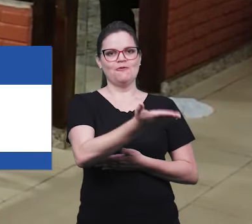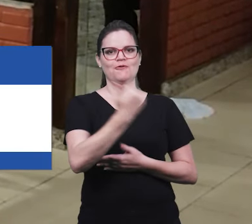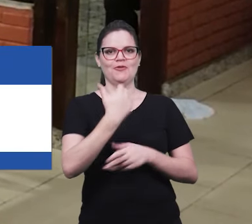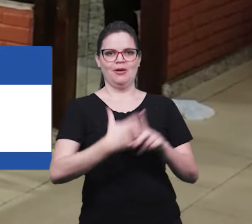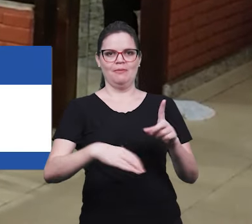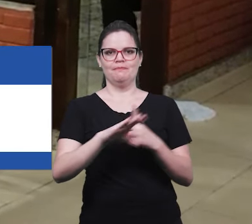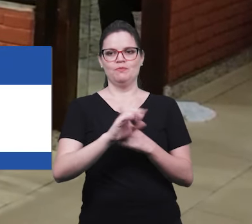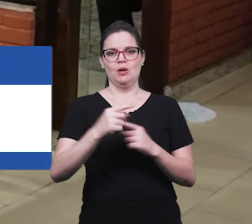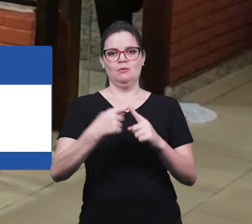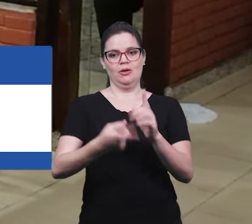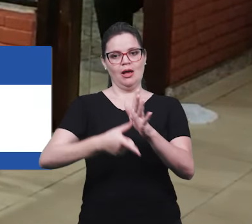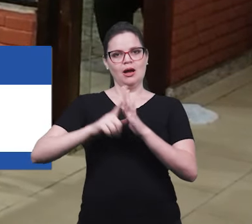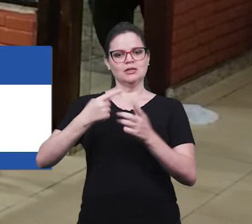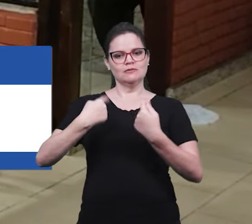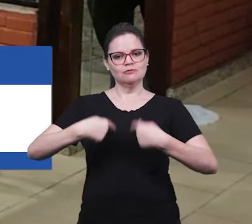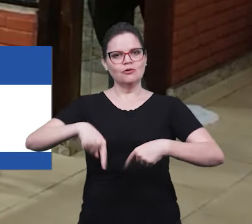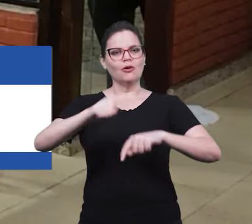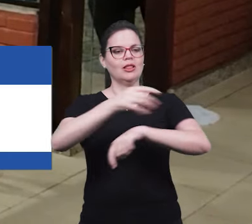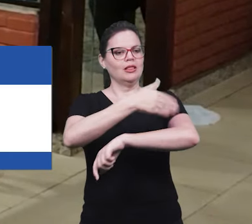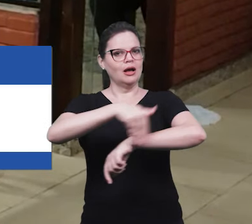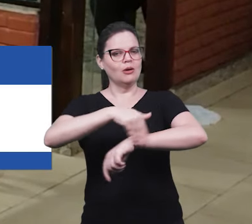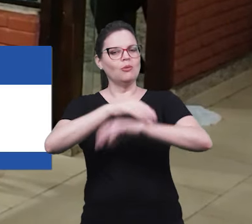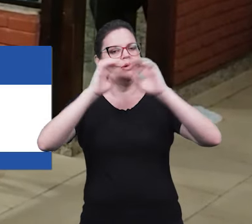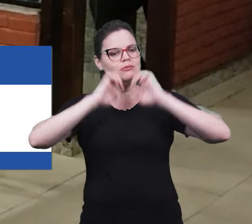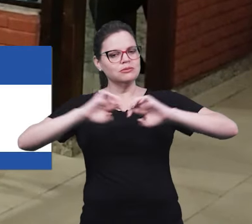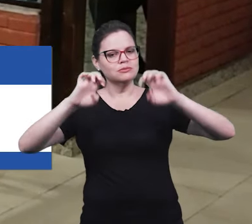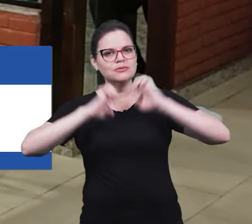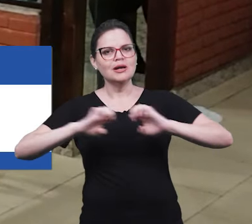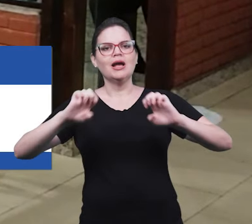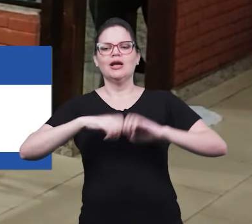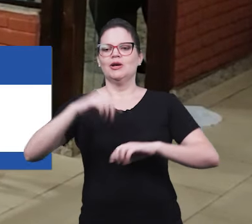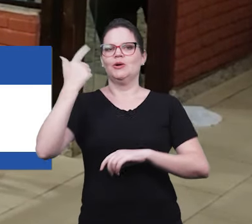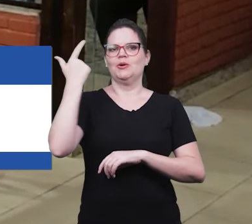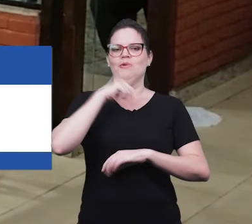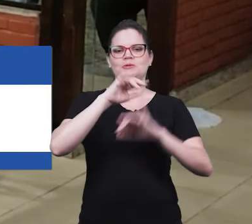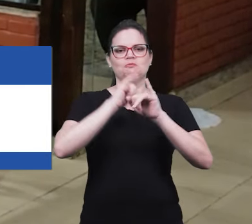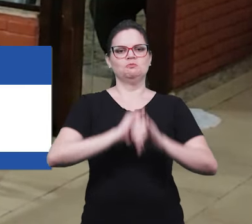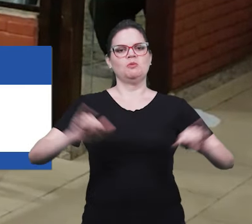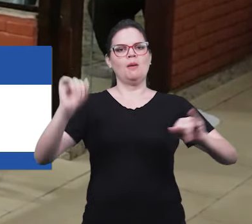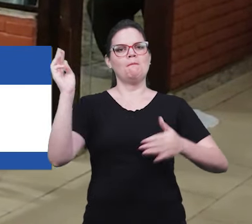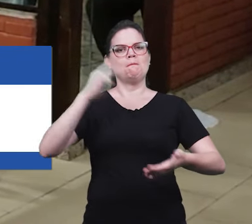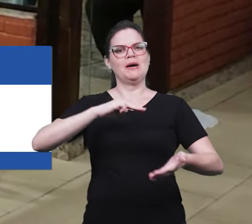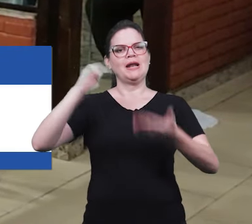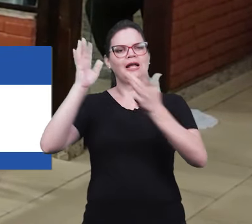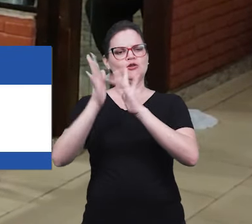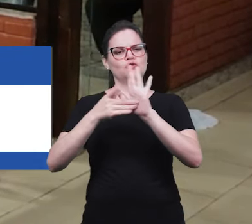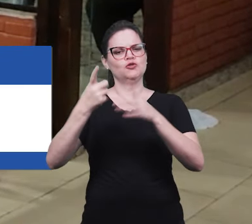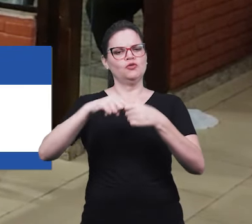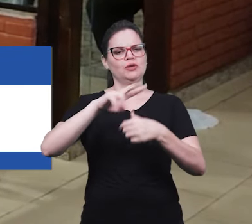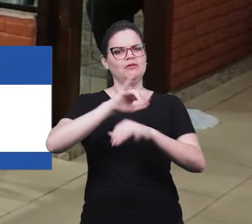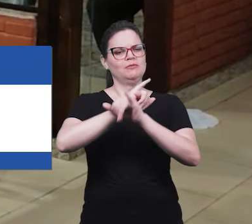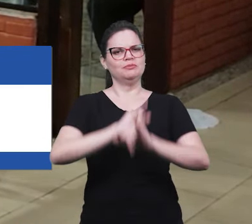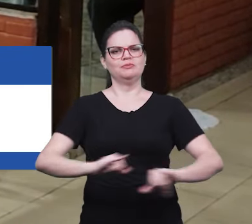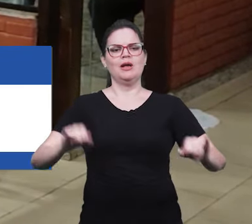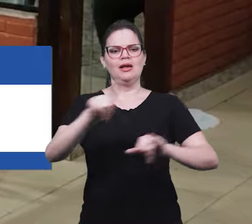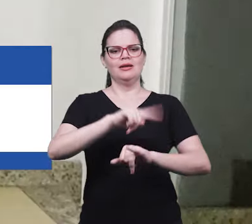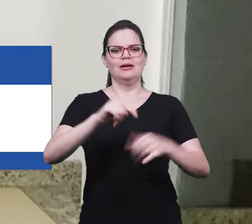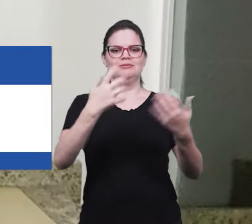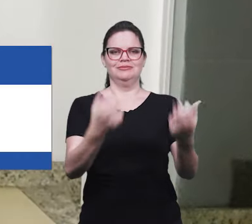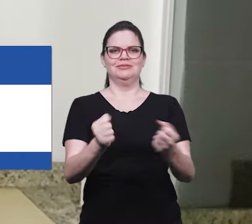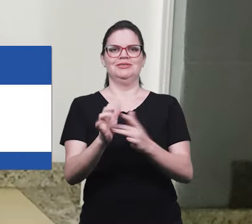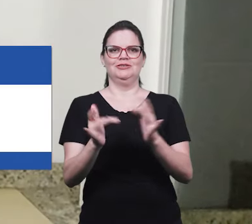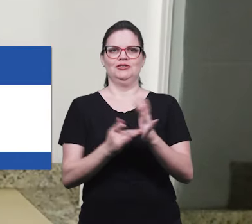saímos ruas a obra do senhor progrediu a obra do senhor prosperou e o grito Maranata o Senhor Jesus vem foi proclamado